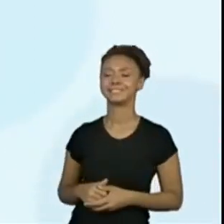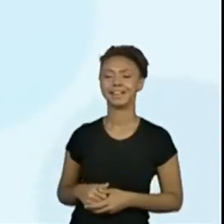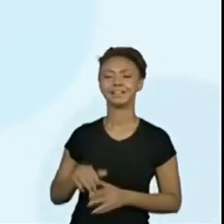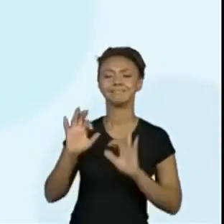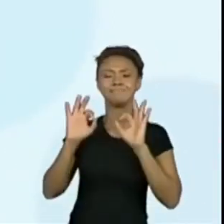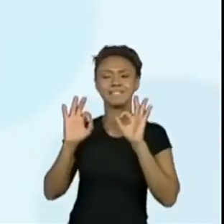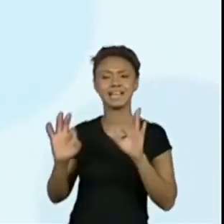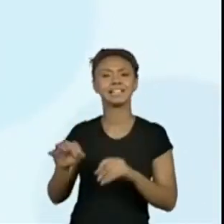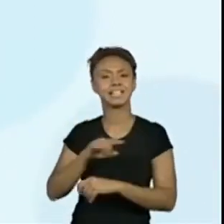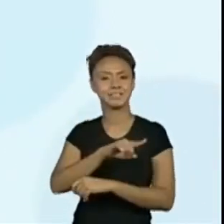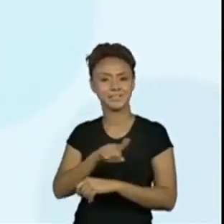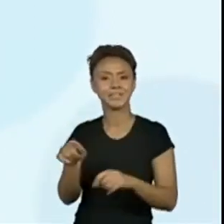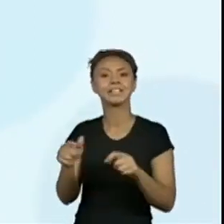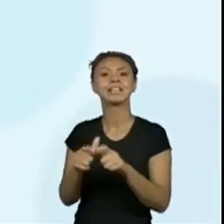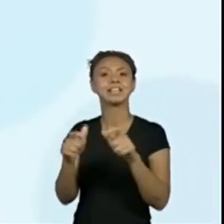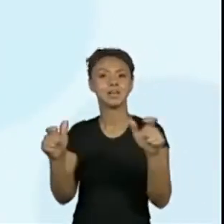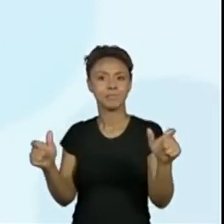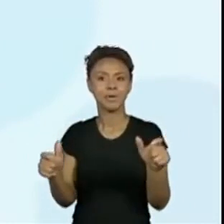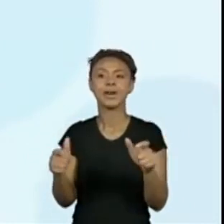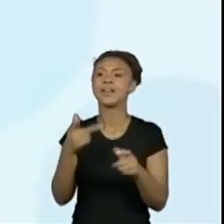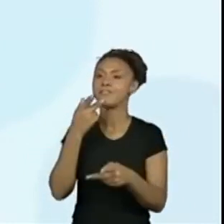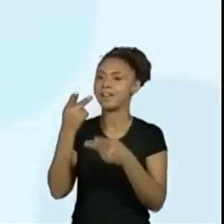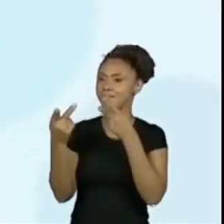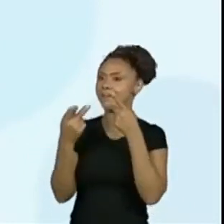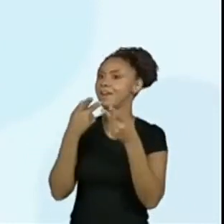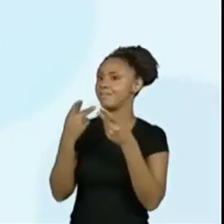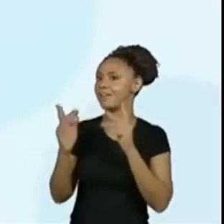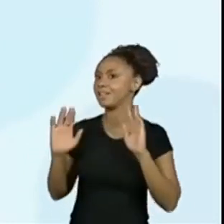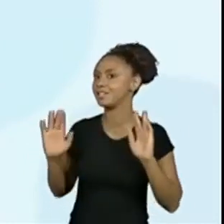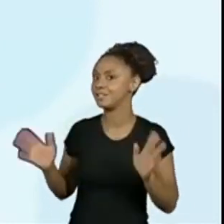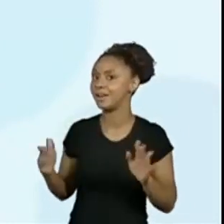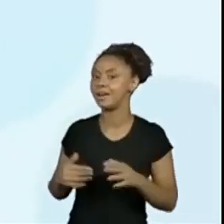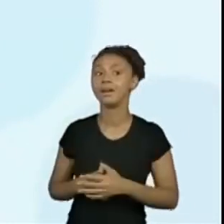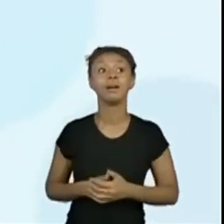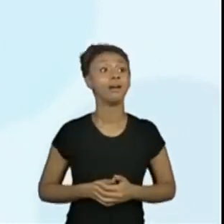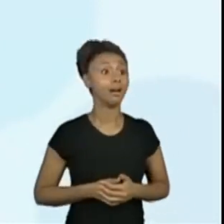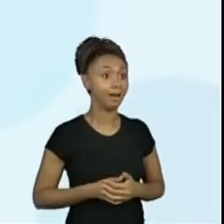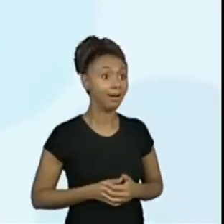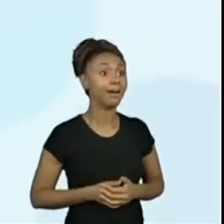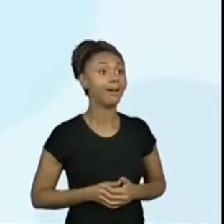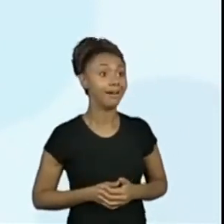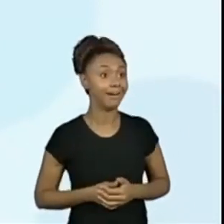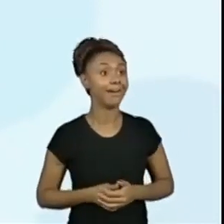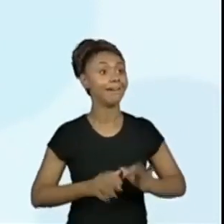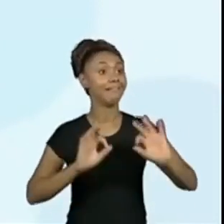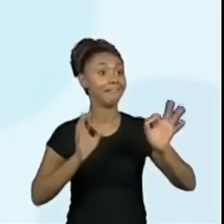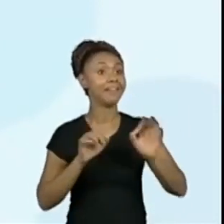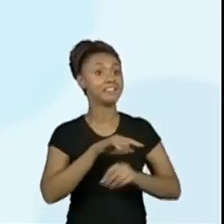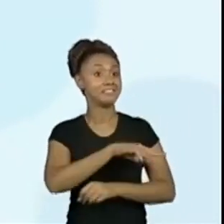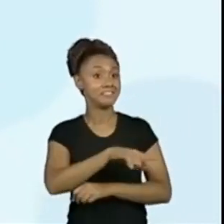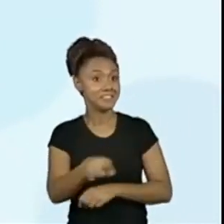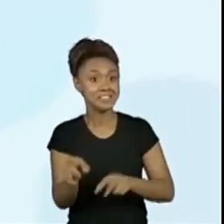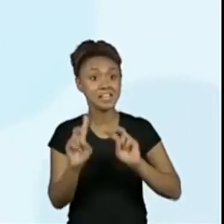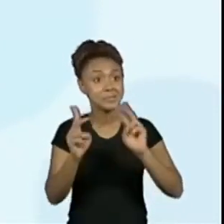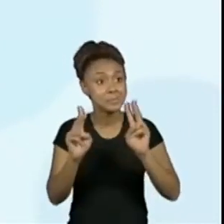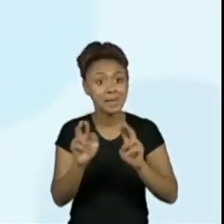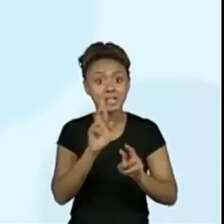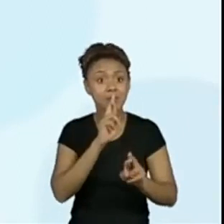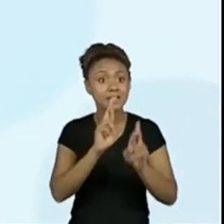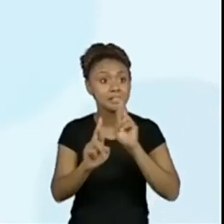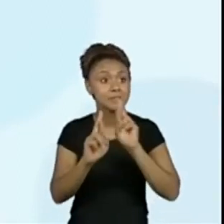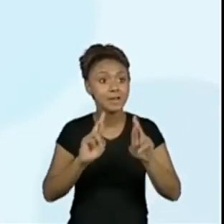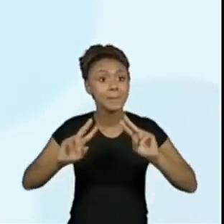que muitos deles também já estão falando o nome dela. Olha, parece que todo mundo está na mesma sintonia ali, né?